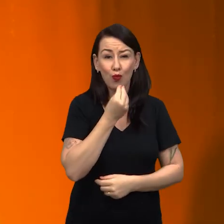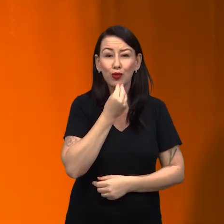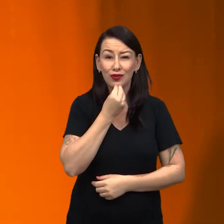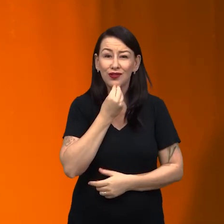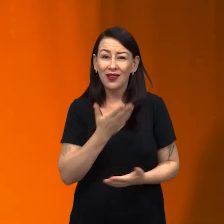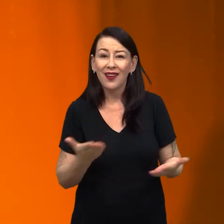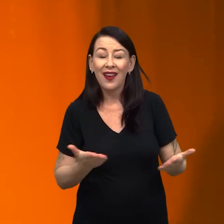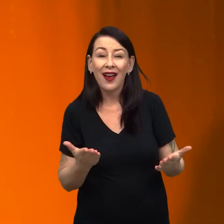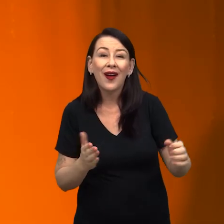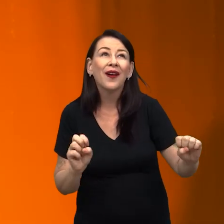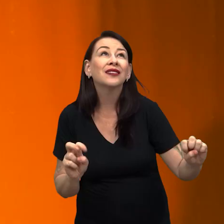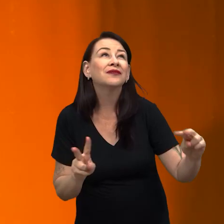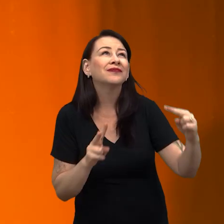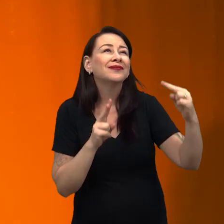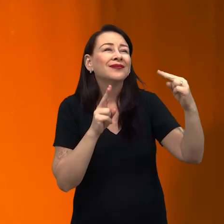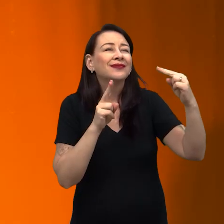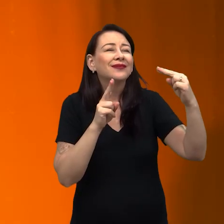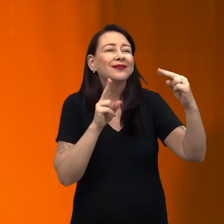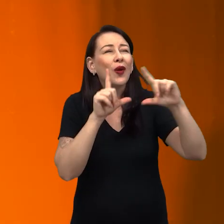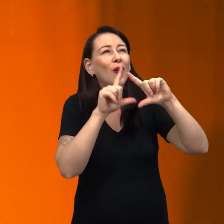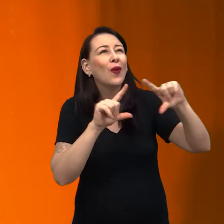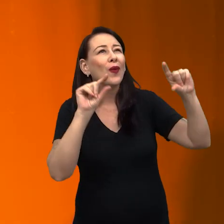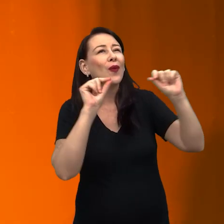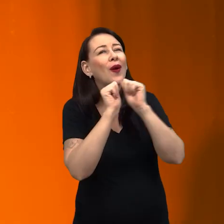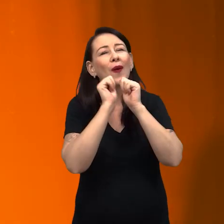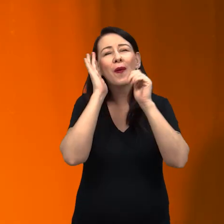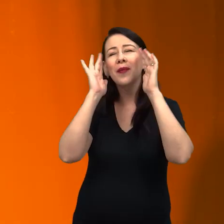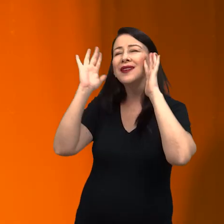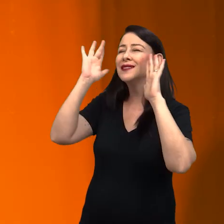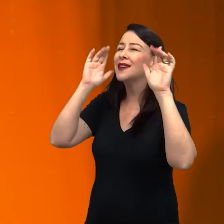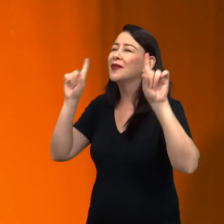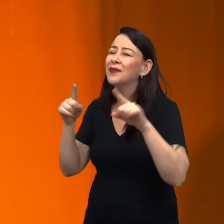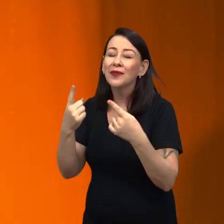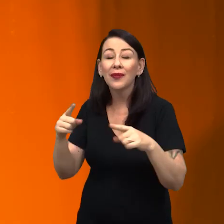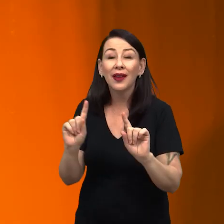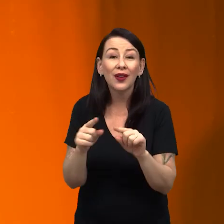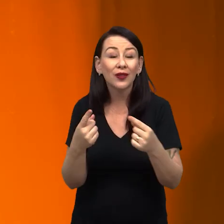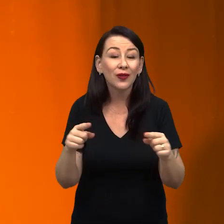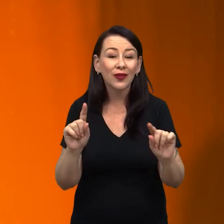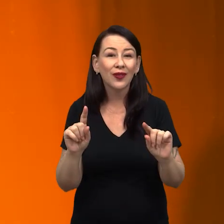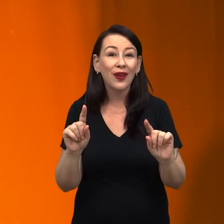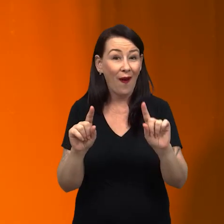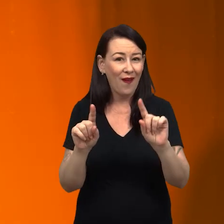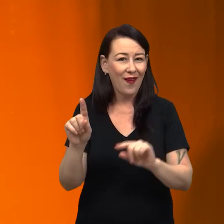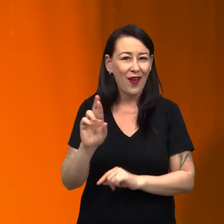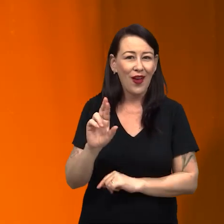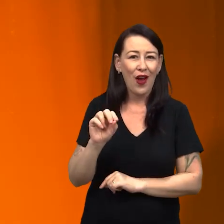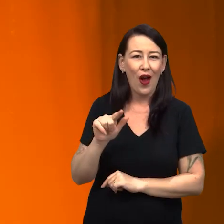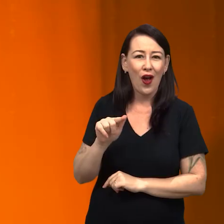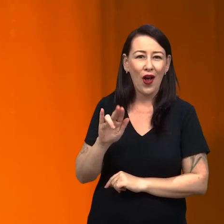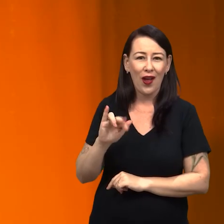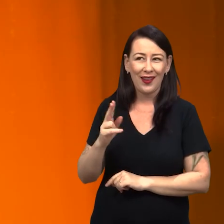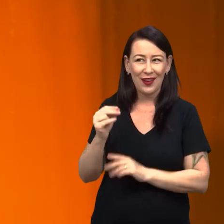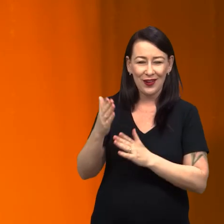dera estar agora onde está meu pensamento. Por isso, ó seu roquinho que chegou